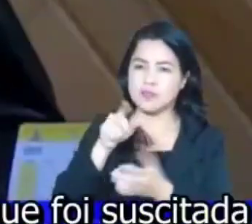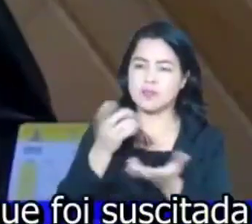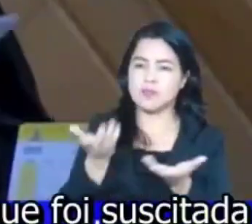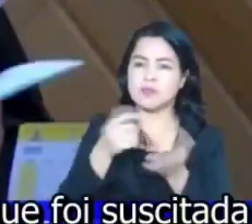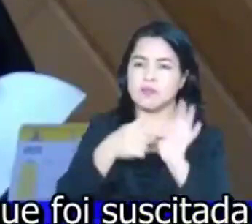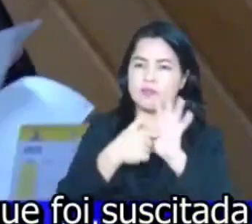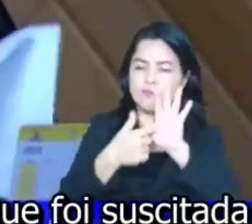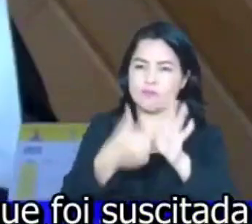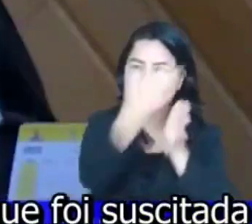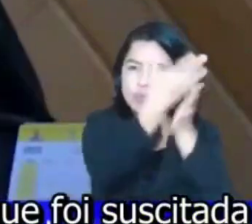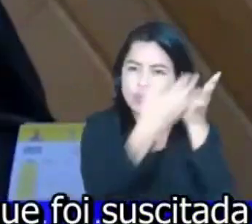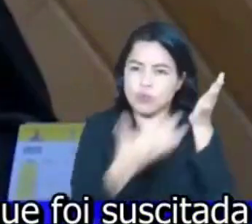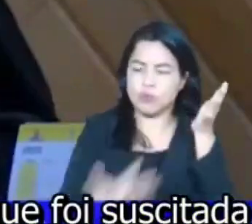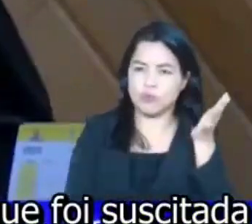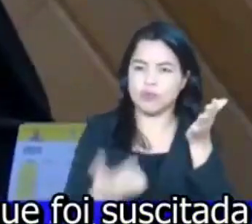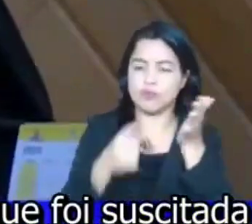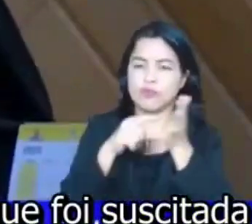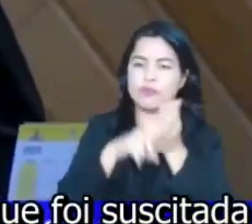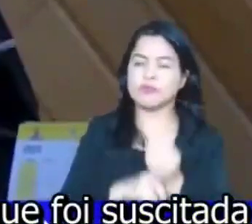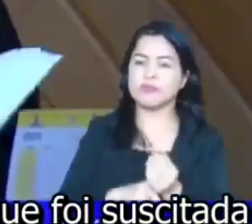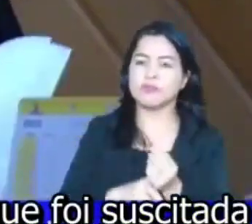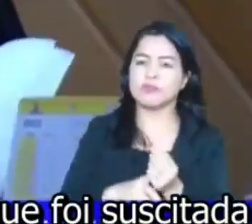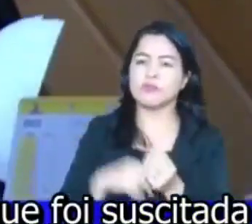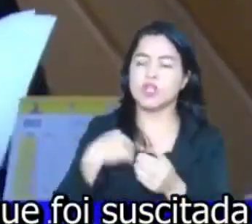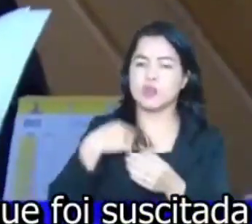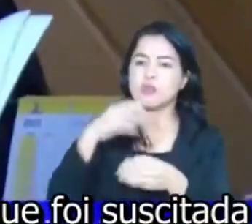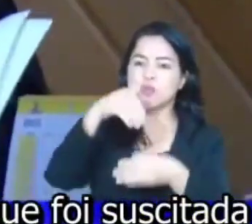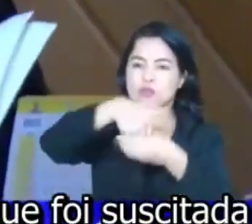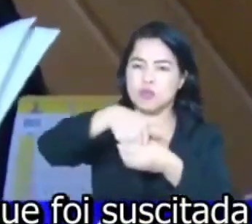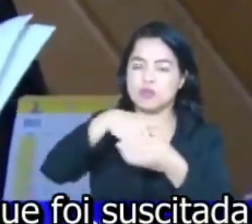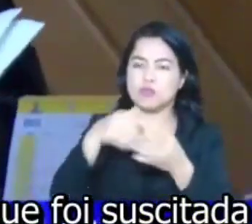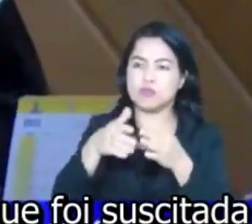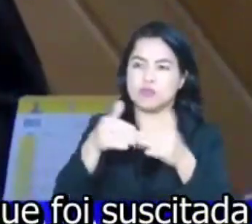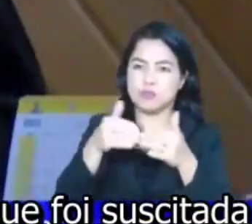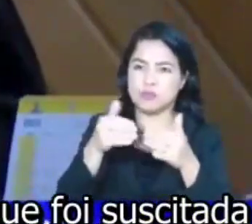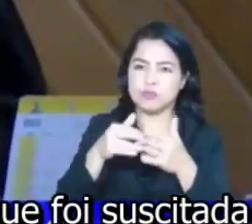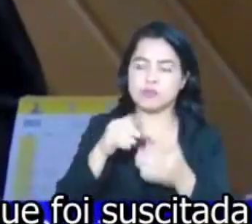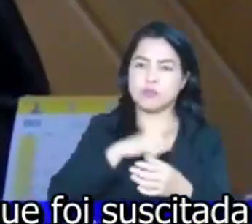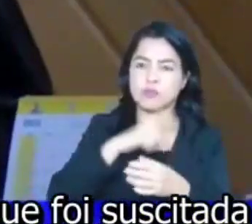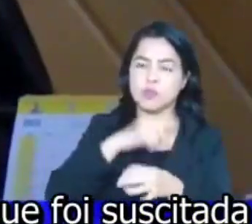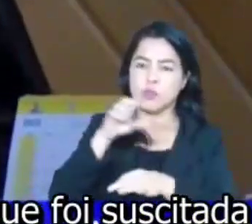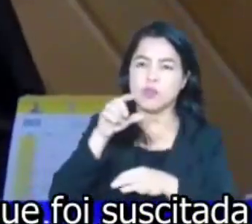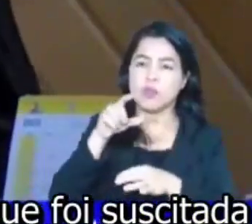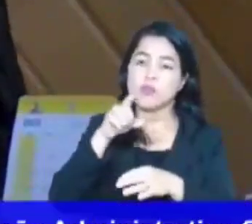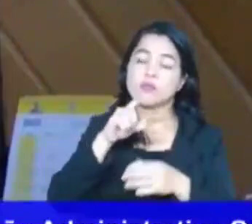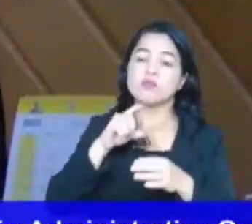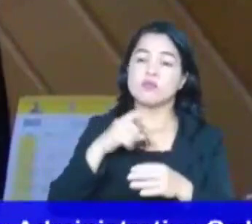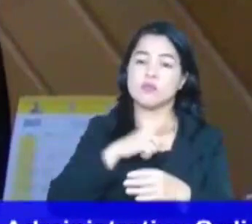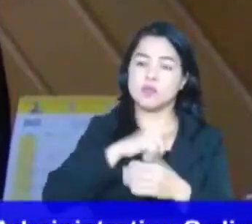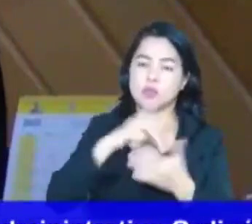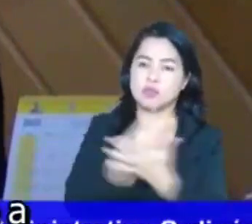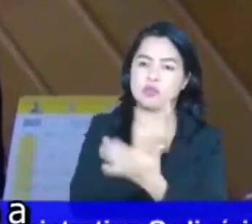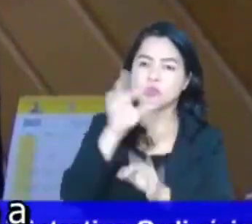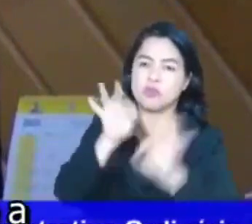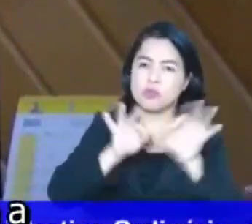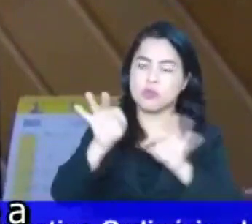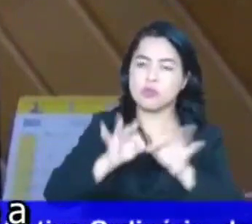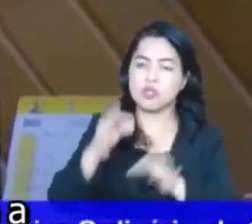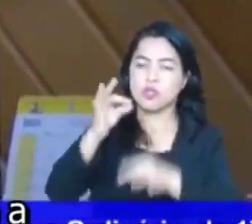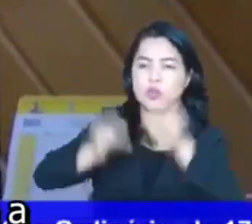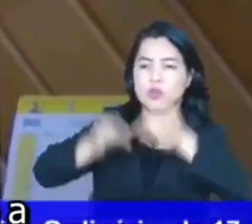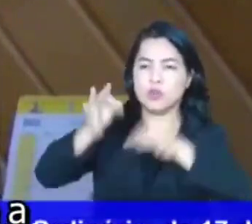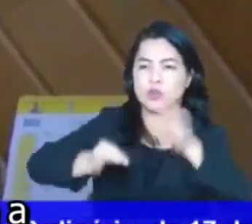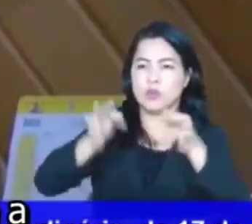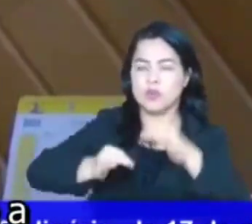no desembargador Mário Júnior. Um voto vista na questão de ordem que foi suscitada pela juíza